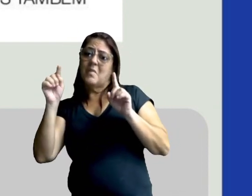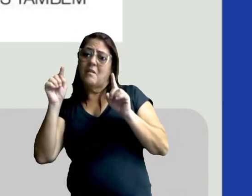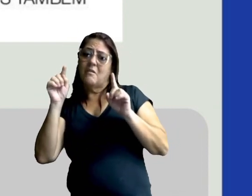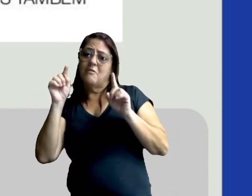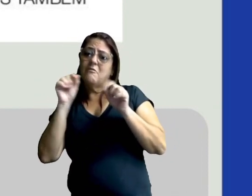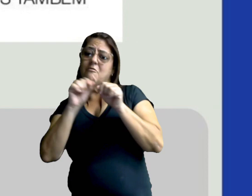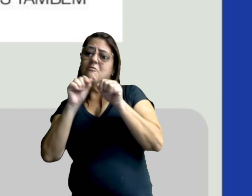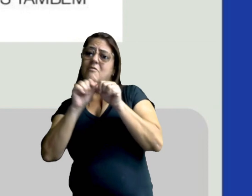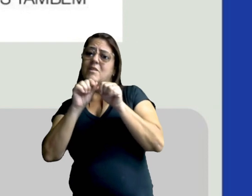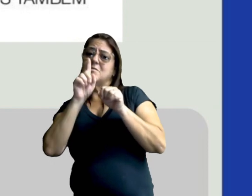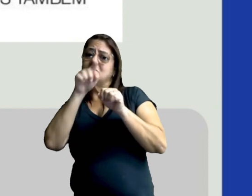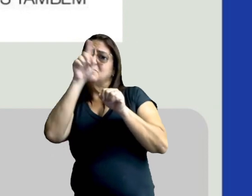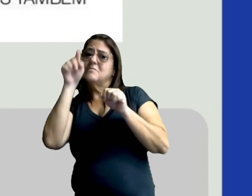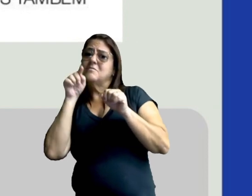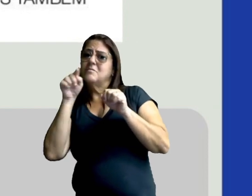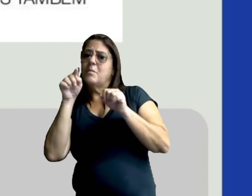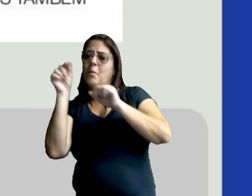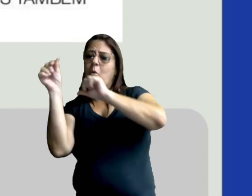elas fazem?